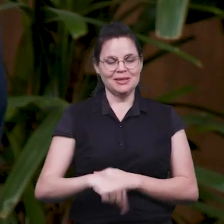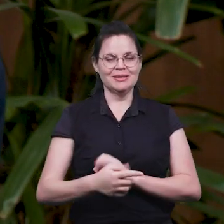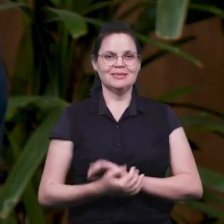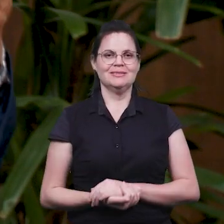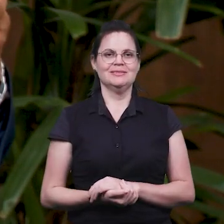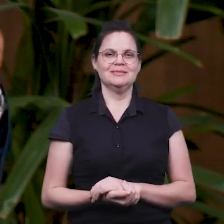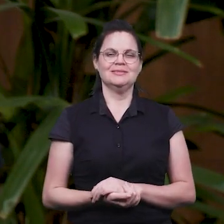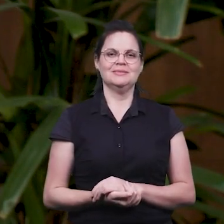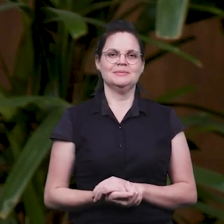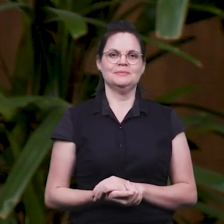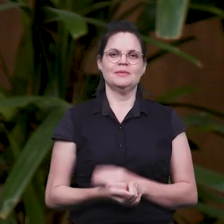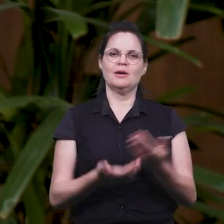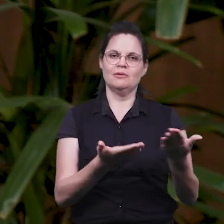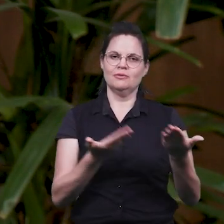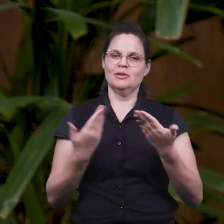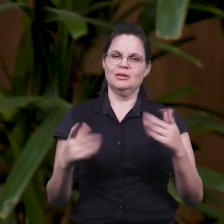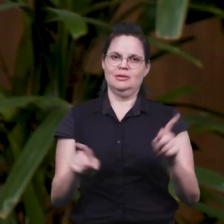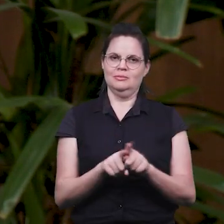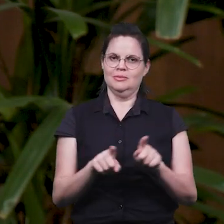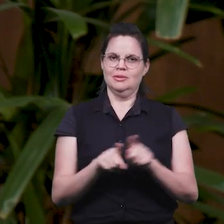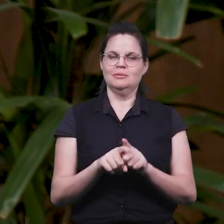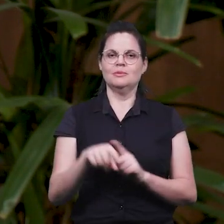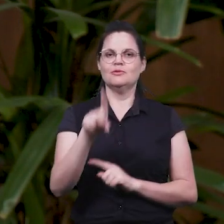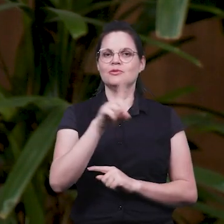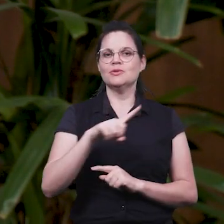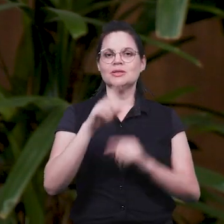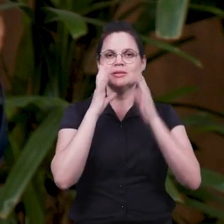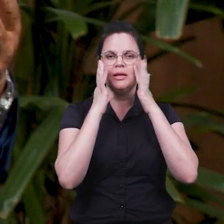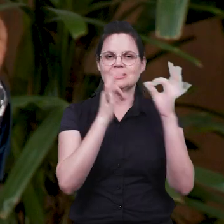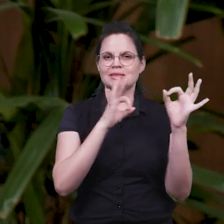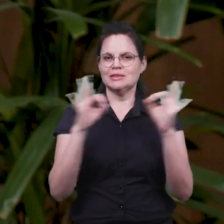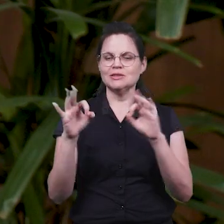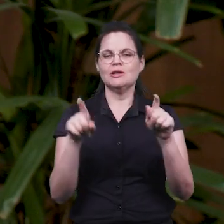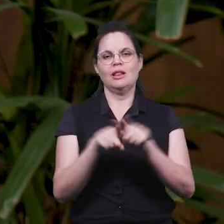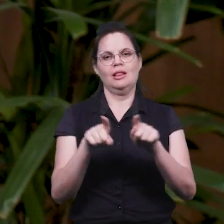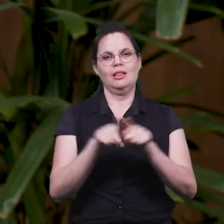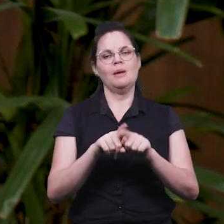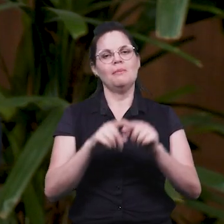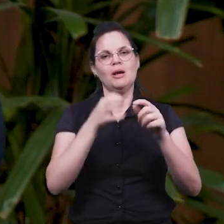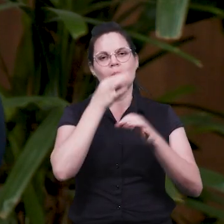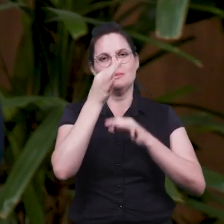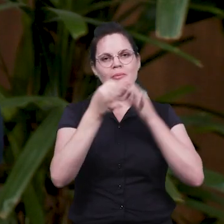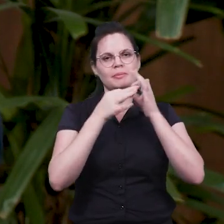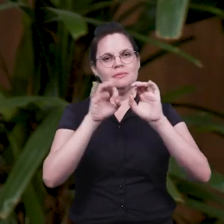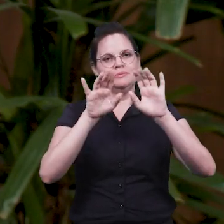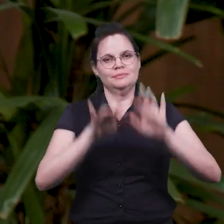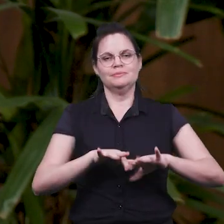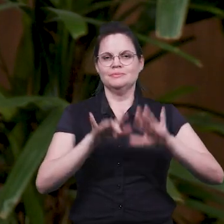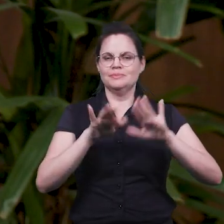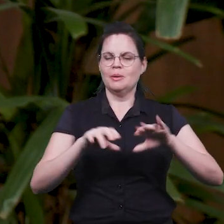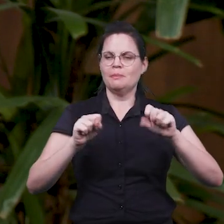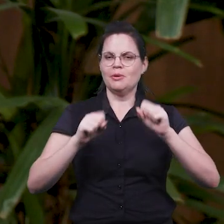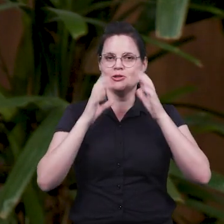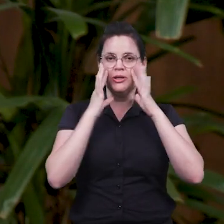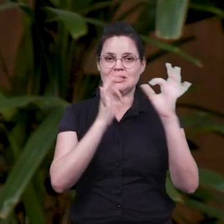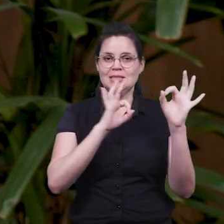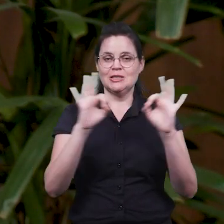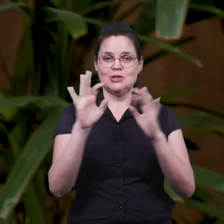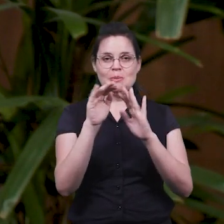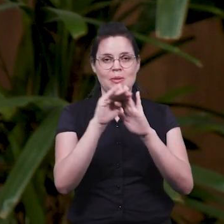e convidamos a estar participando, né, das nossas